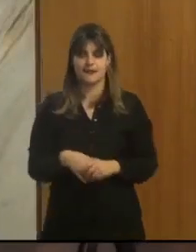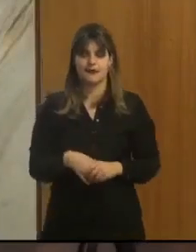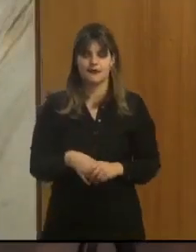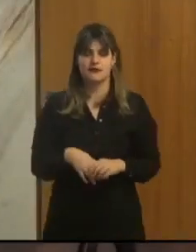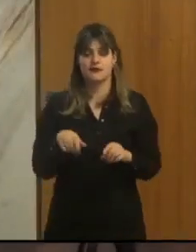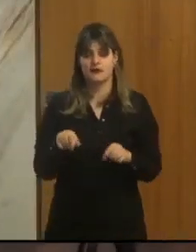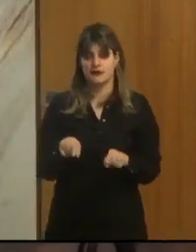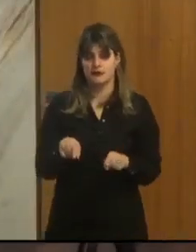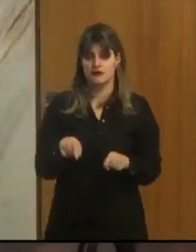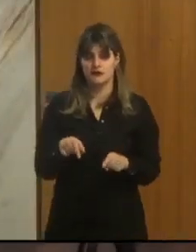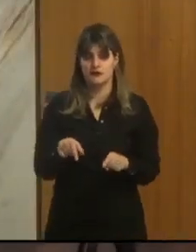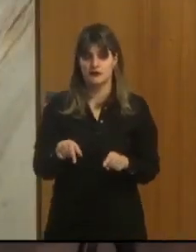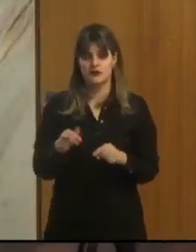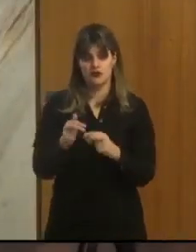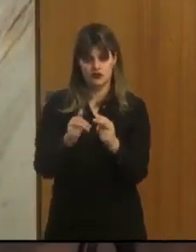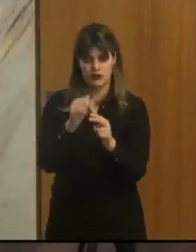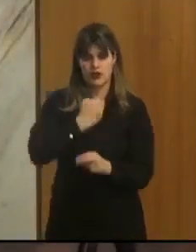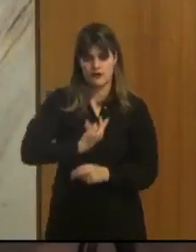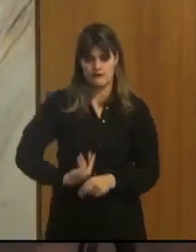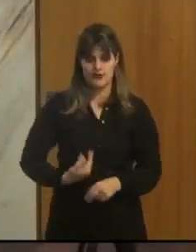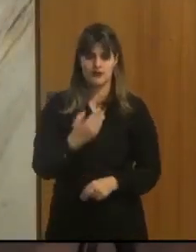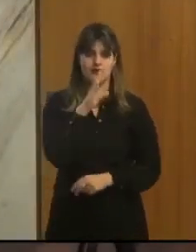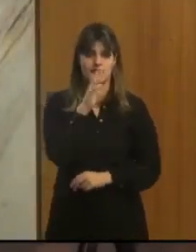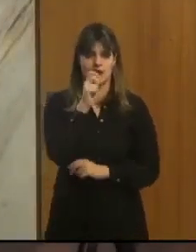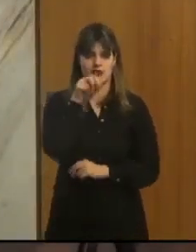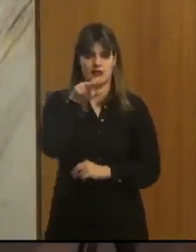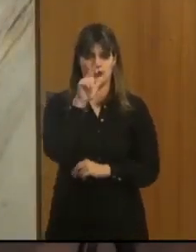Obra, portanto, do Infante Dom Henrique,